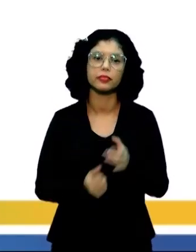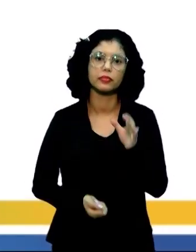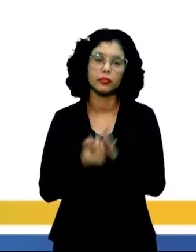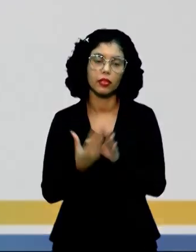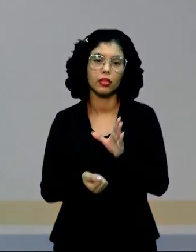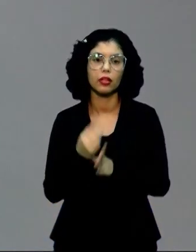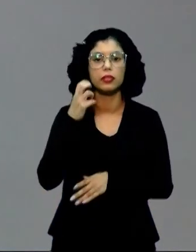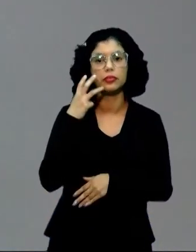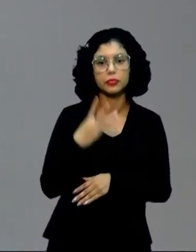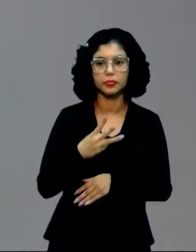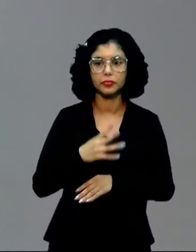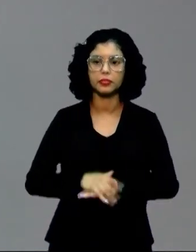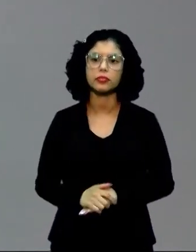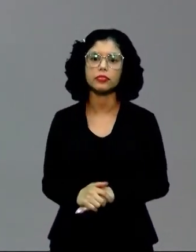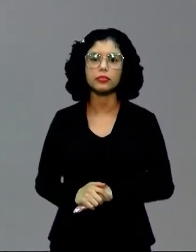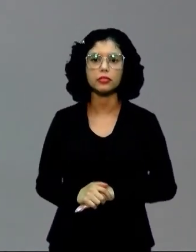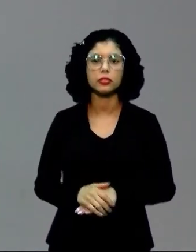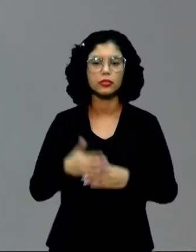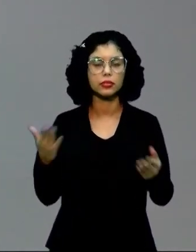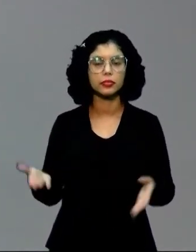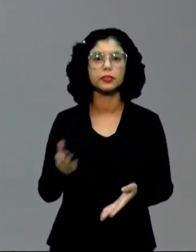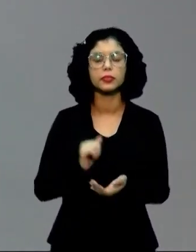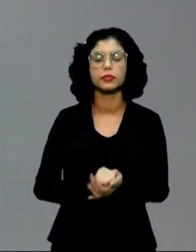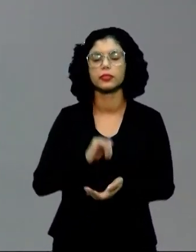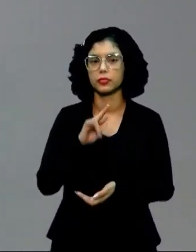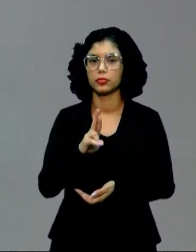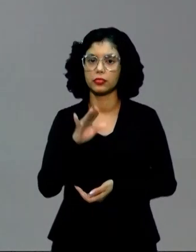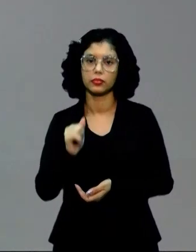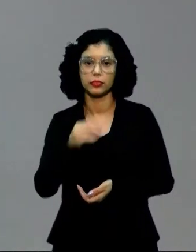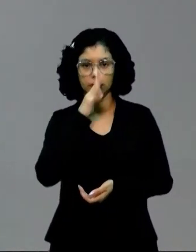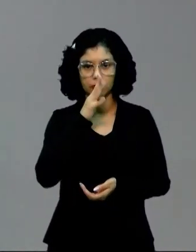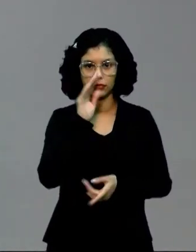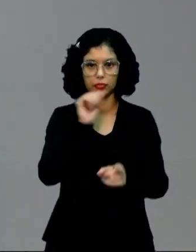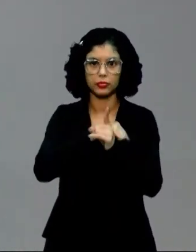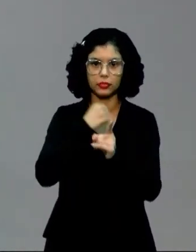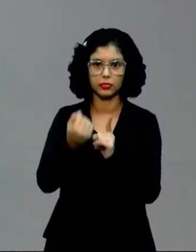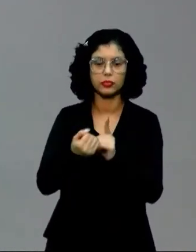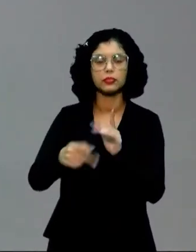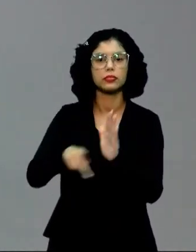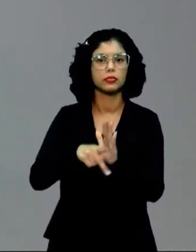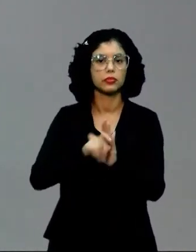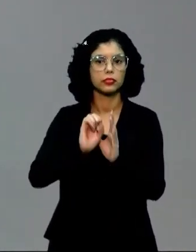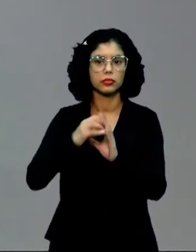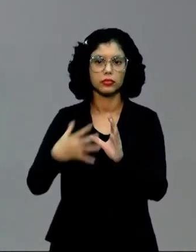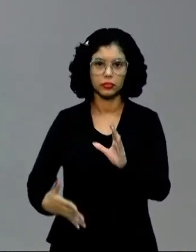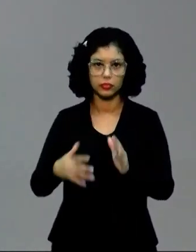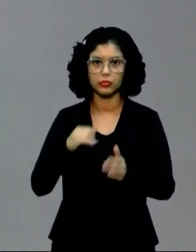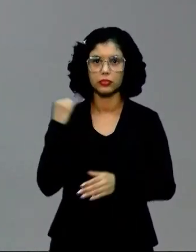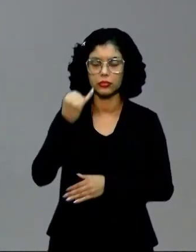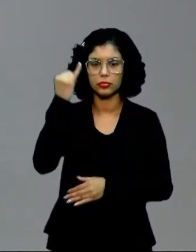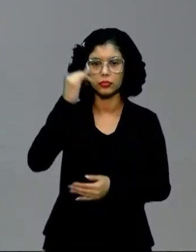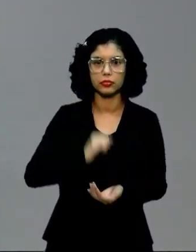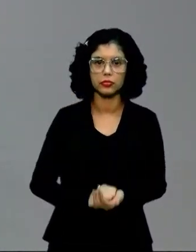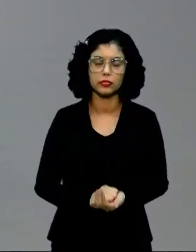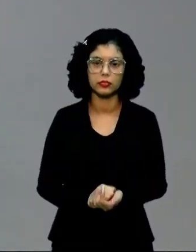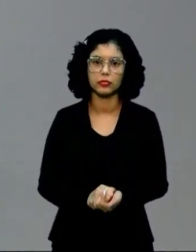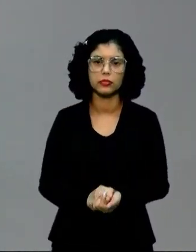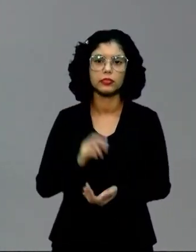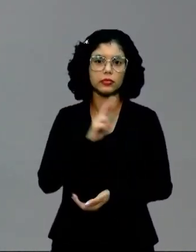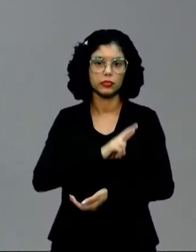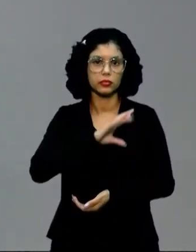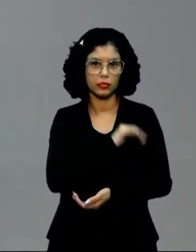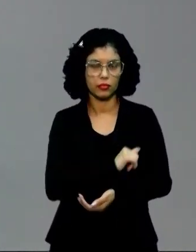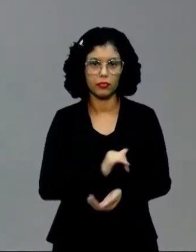social. Quando a gente fala aí da ironia e da crítica social, é uma característica específica do